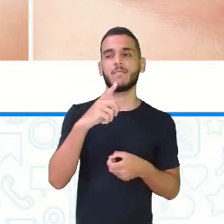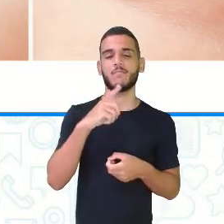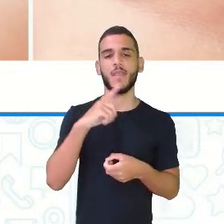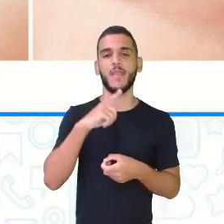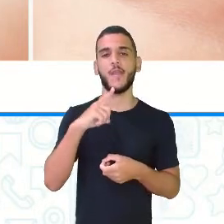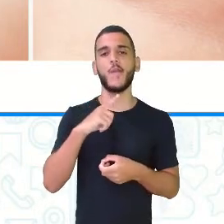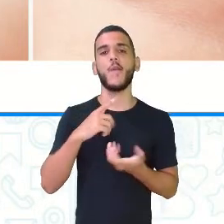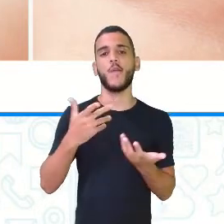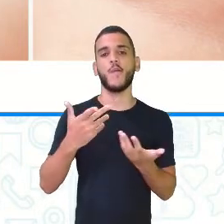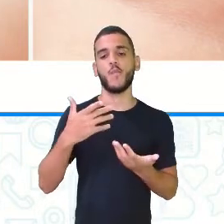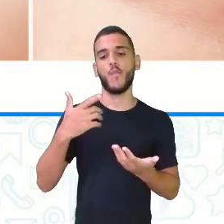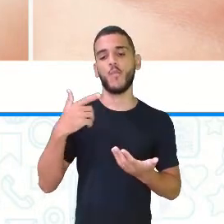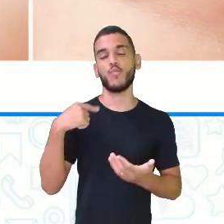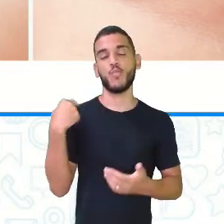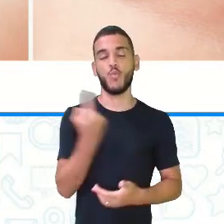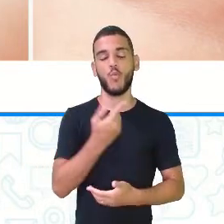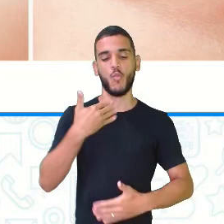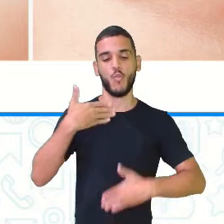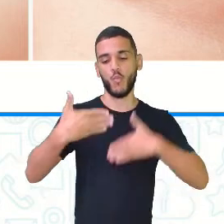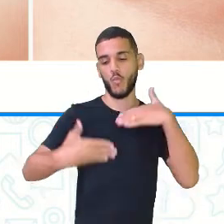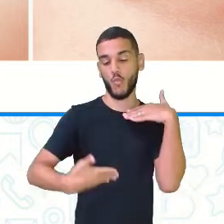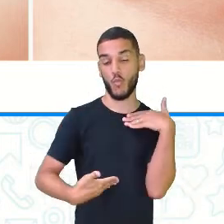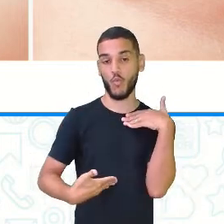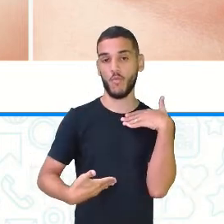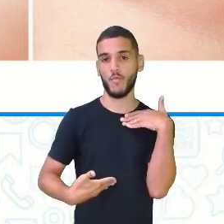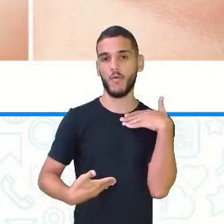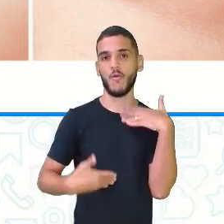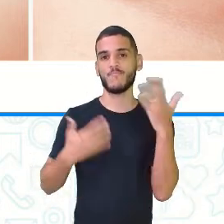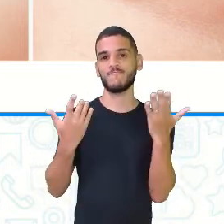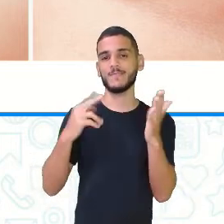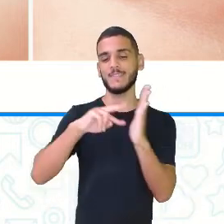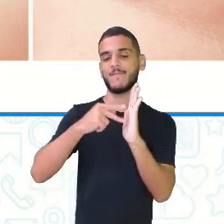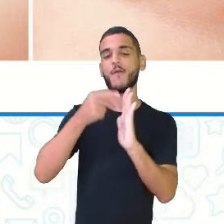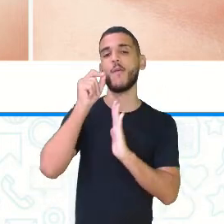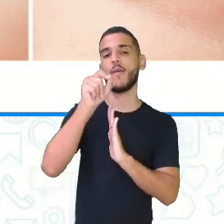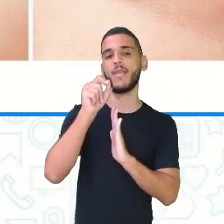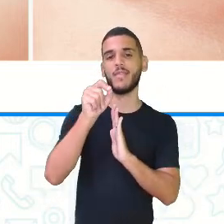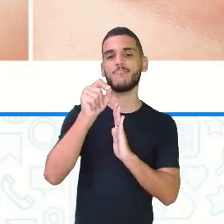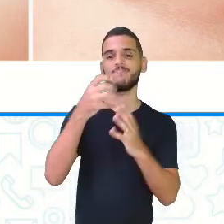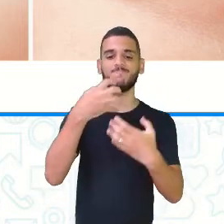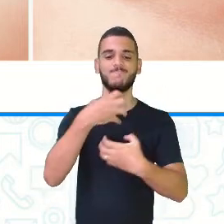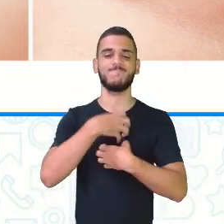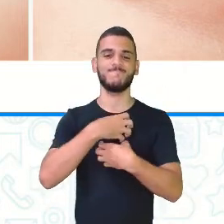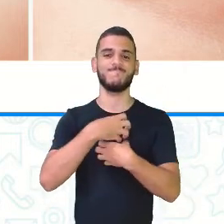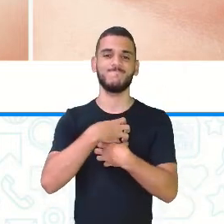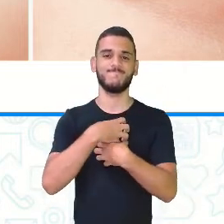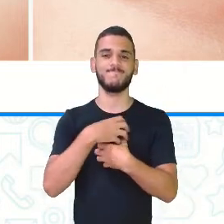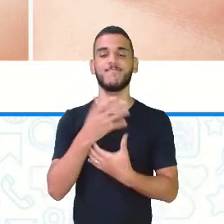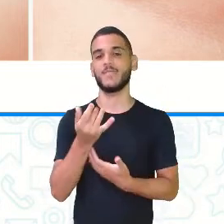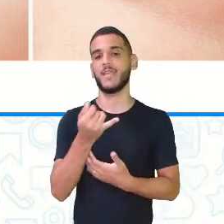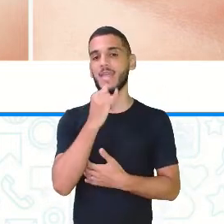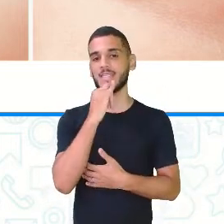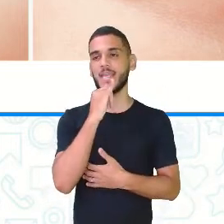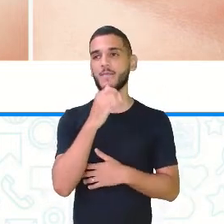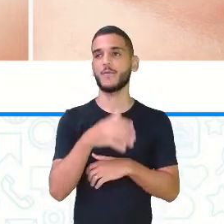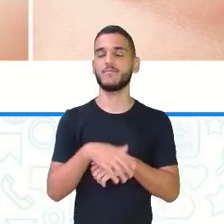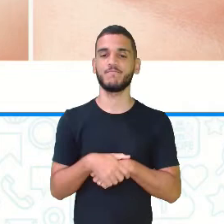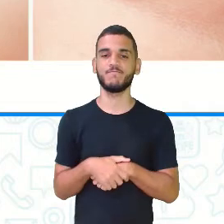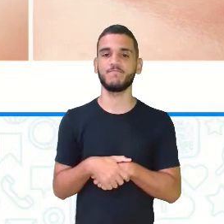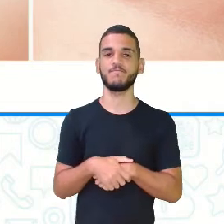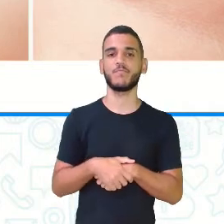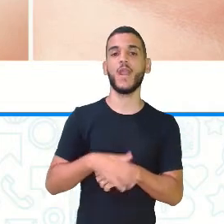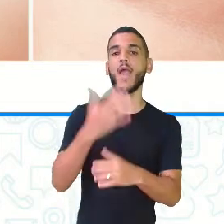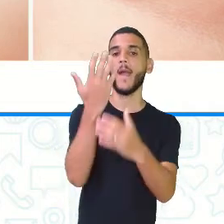nosso corpo que definem esses nossos sentidos. Olha só, estou vendo ali uma